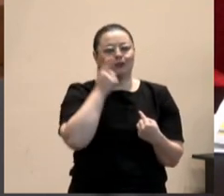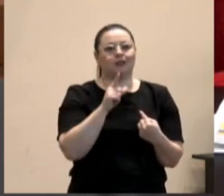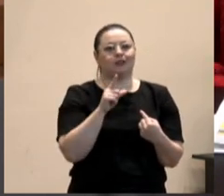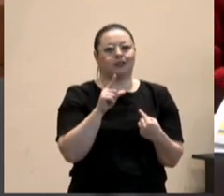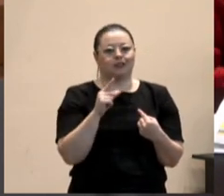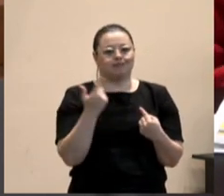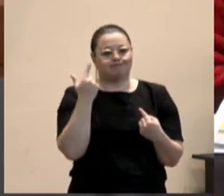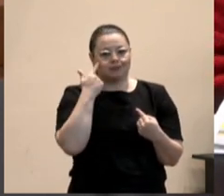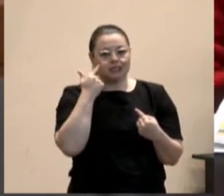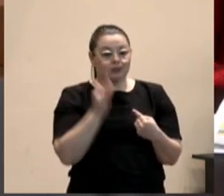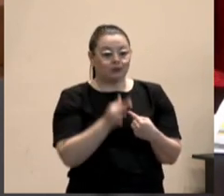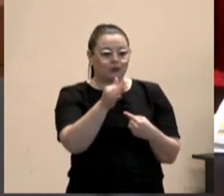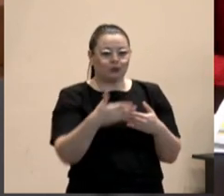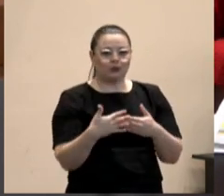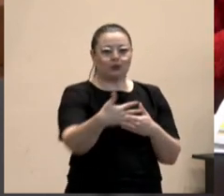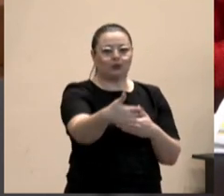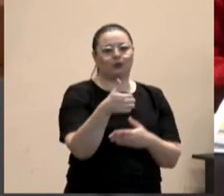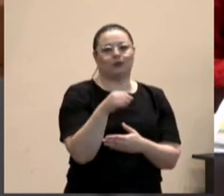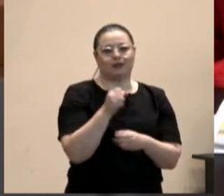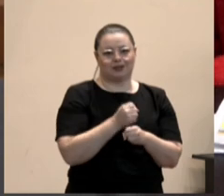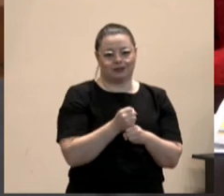para os próximos 10 anos.